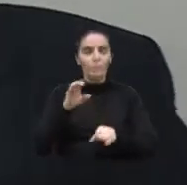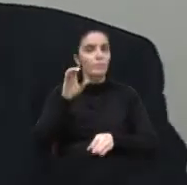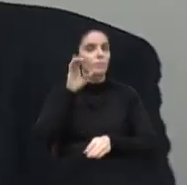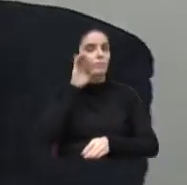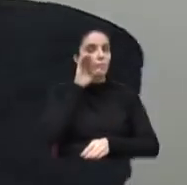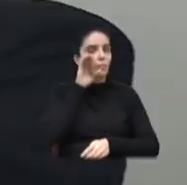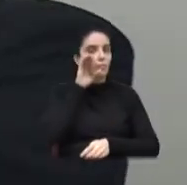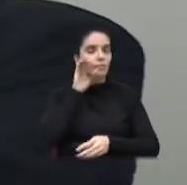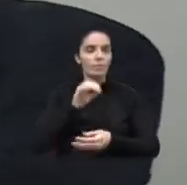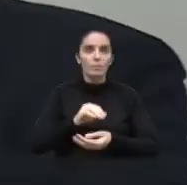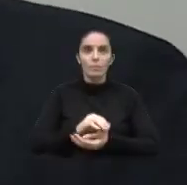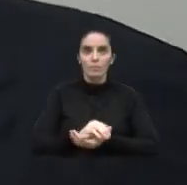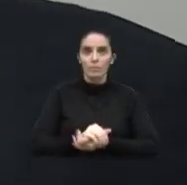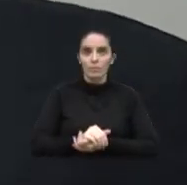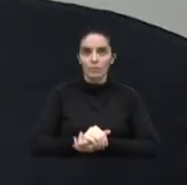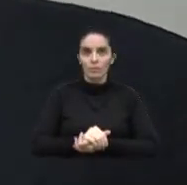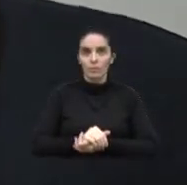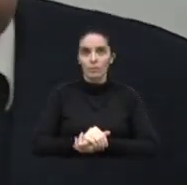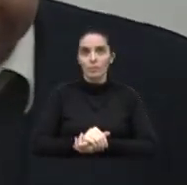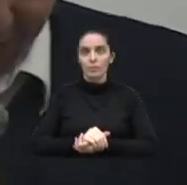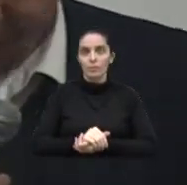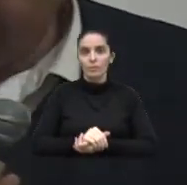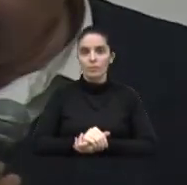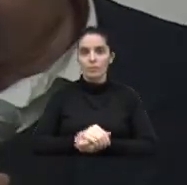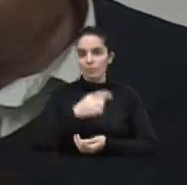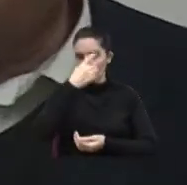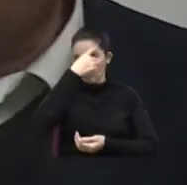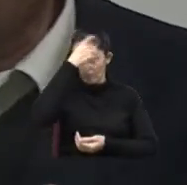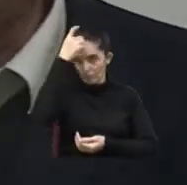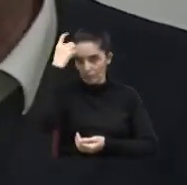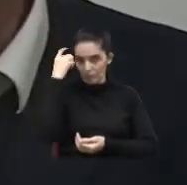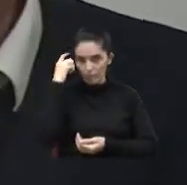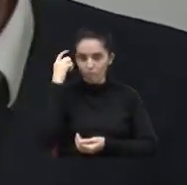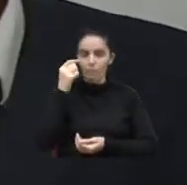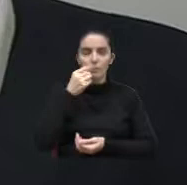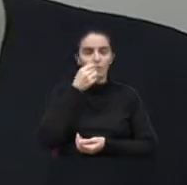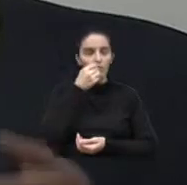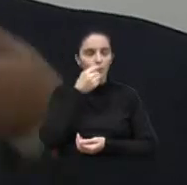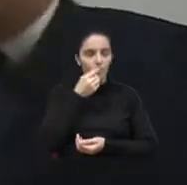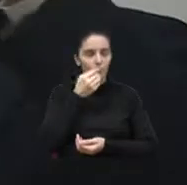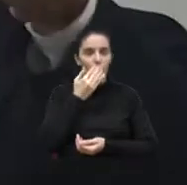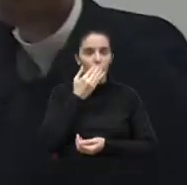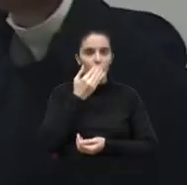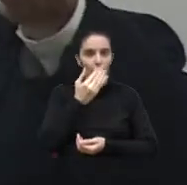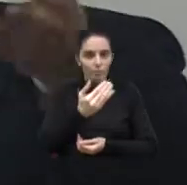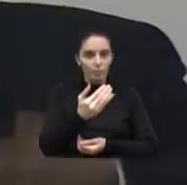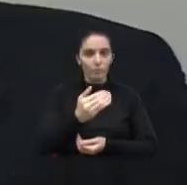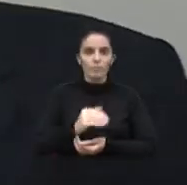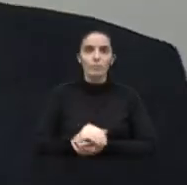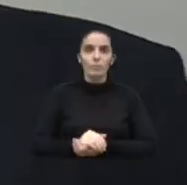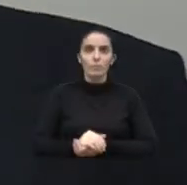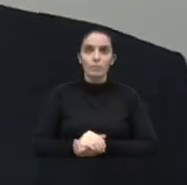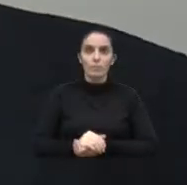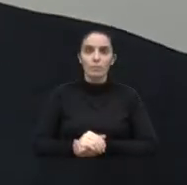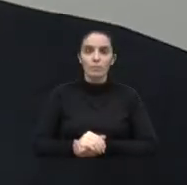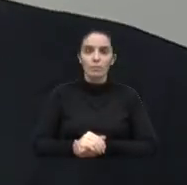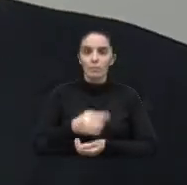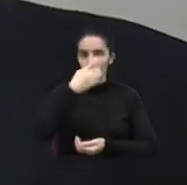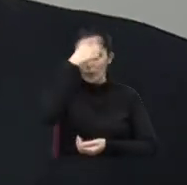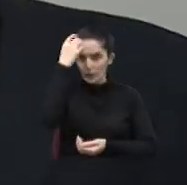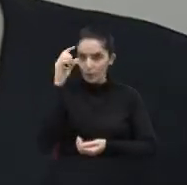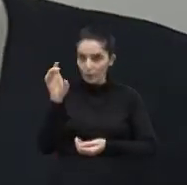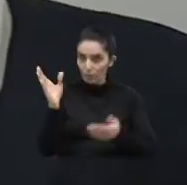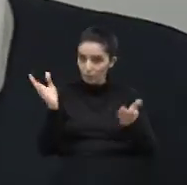Constância, vereador Xavier e do Estevão, nós estamos colocando o nome para poder fazer